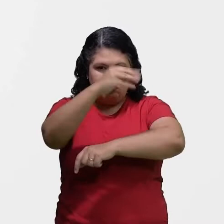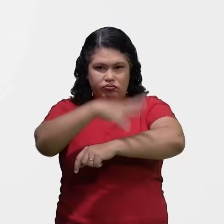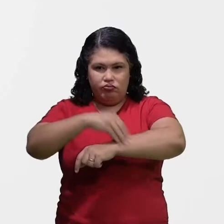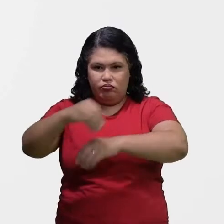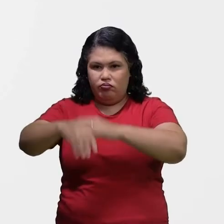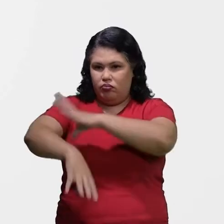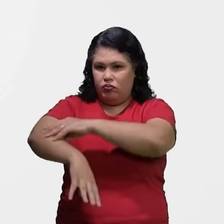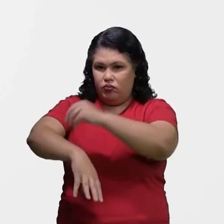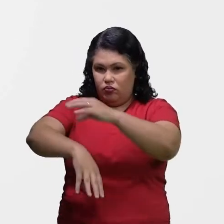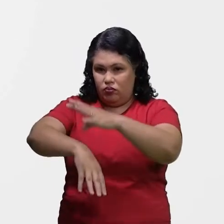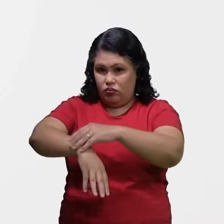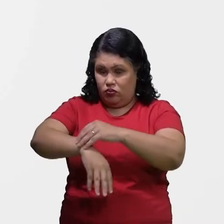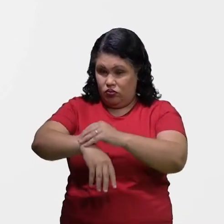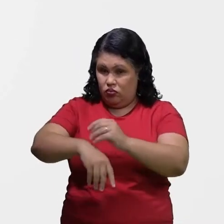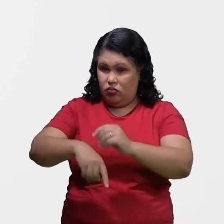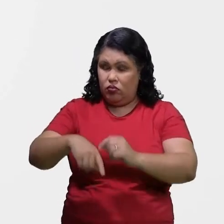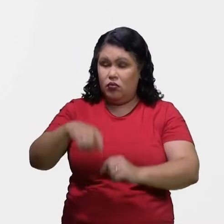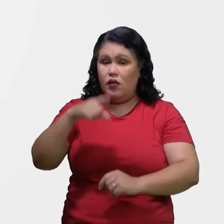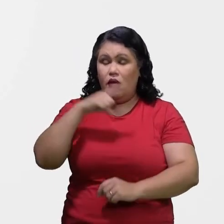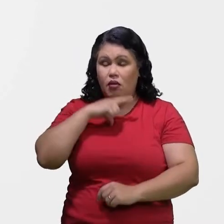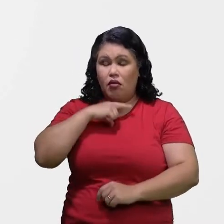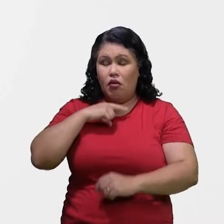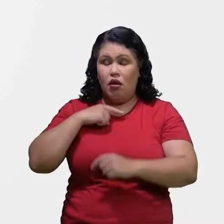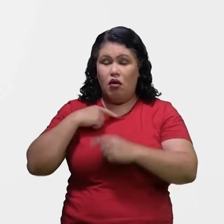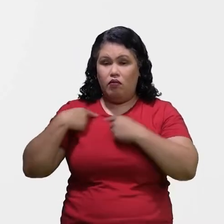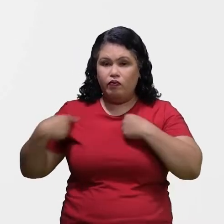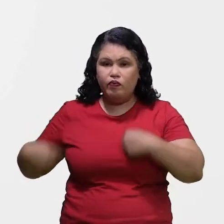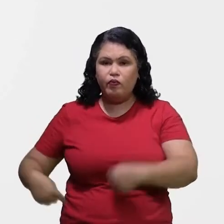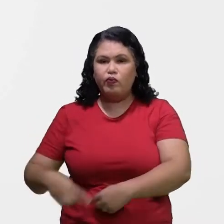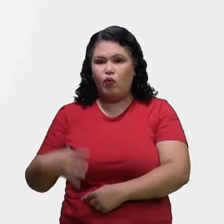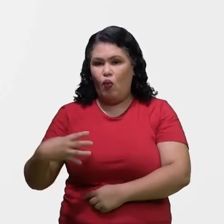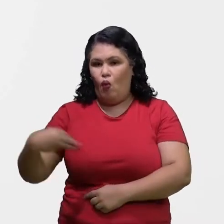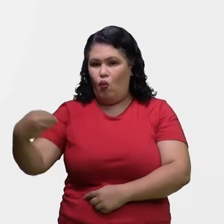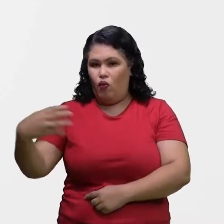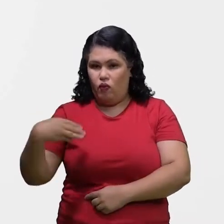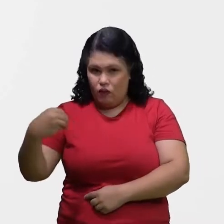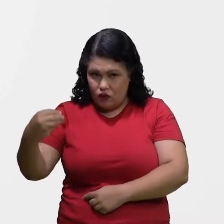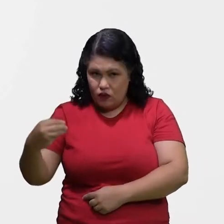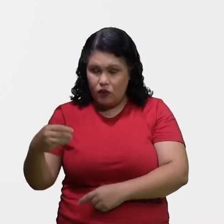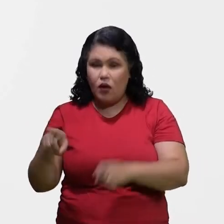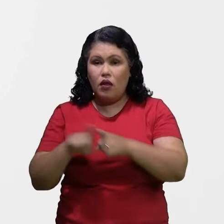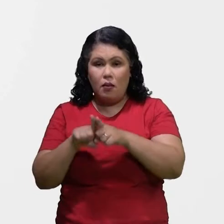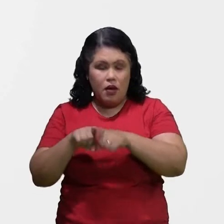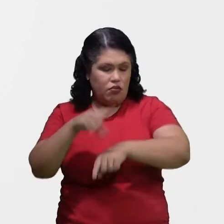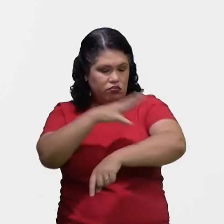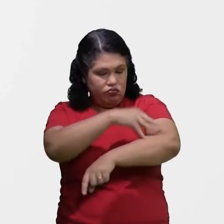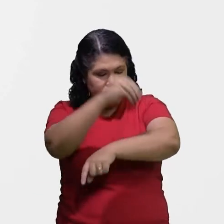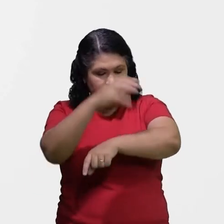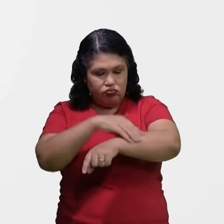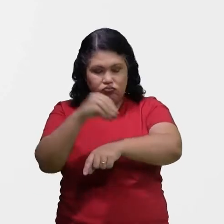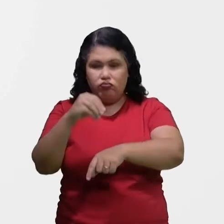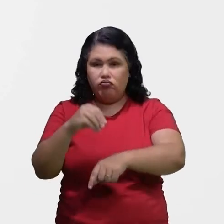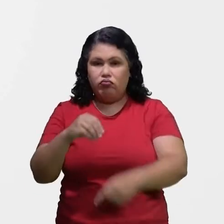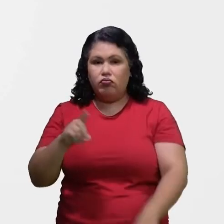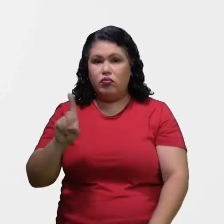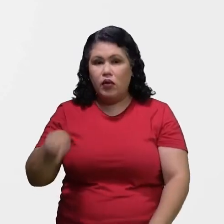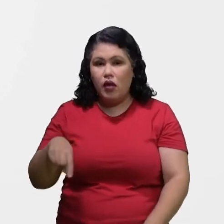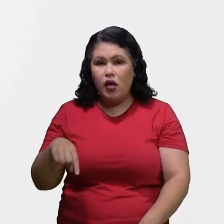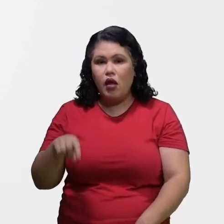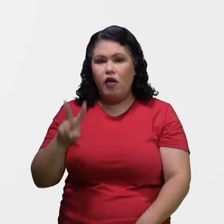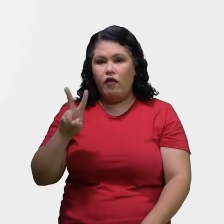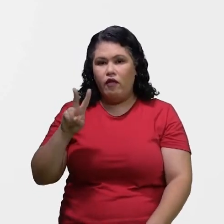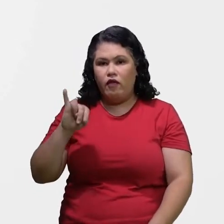nome mamíferos, possuem essas glândulas mamárias e também tem um revestimento de pelos. São vivíparos,